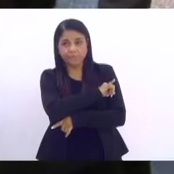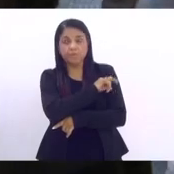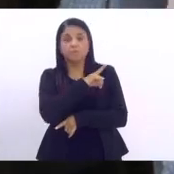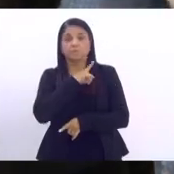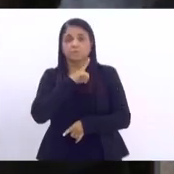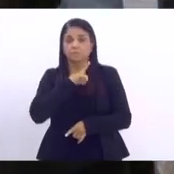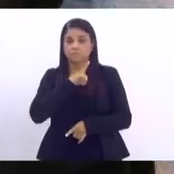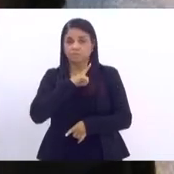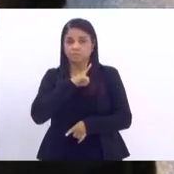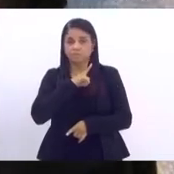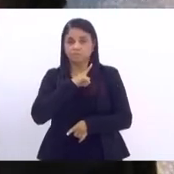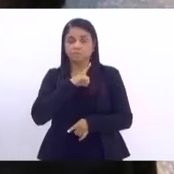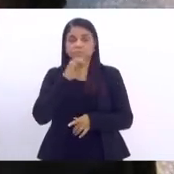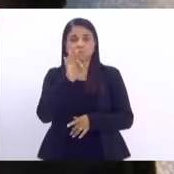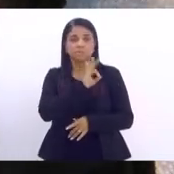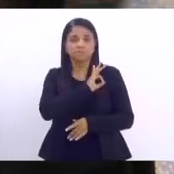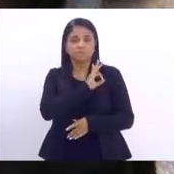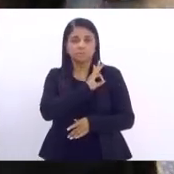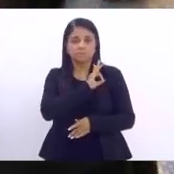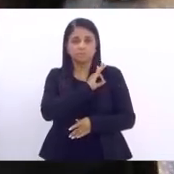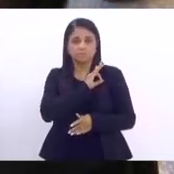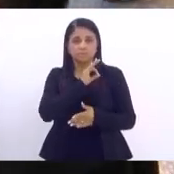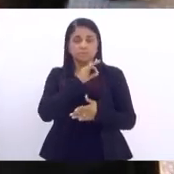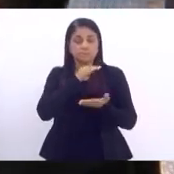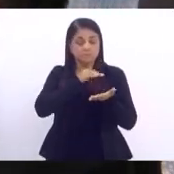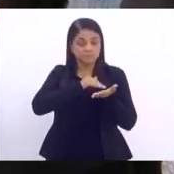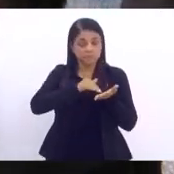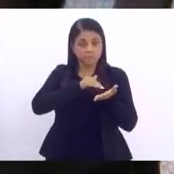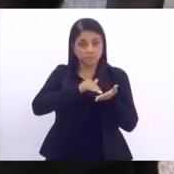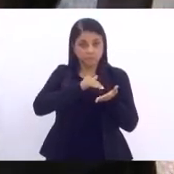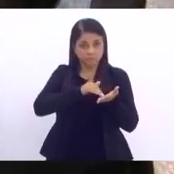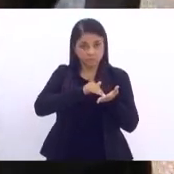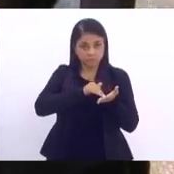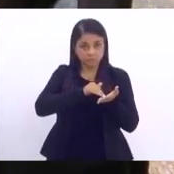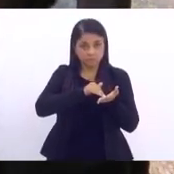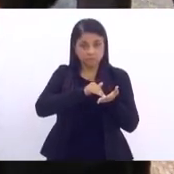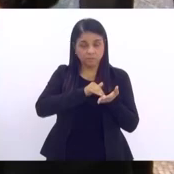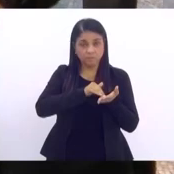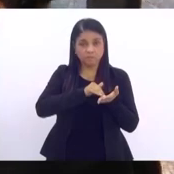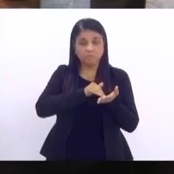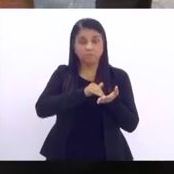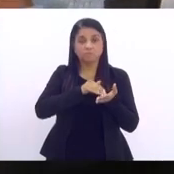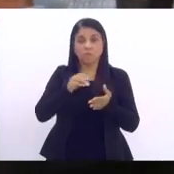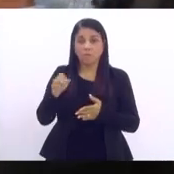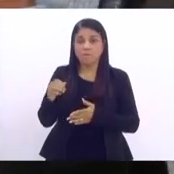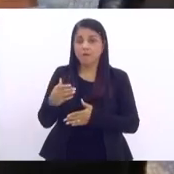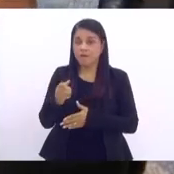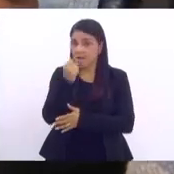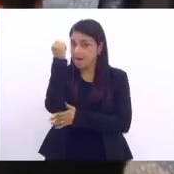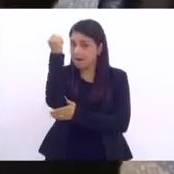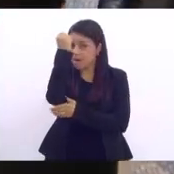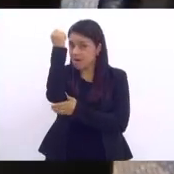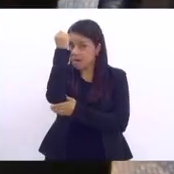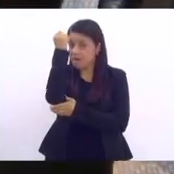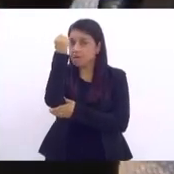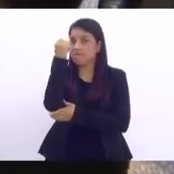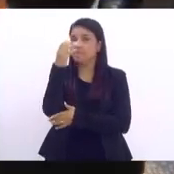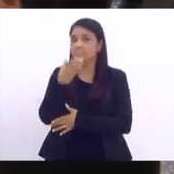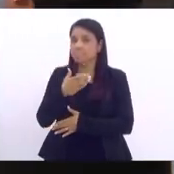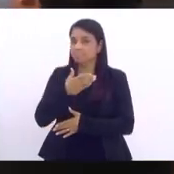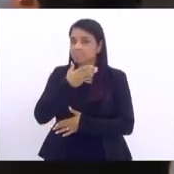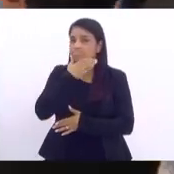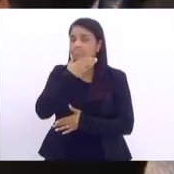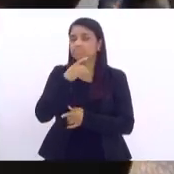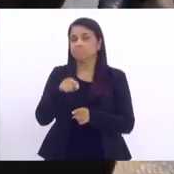numa secretaria e tinha aqui uma grave crise fiscal, e se já acontecia no Espírito